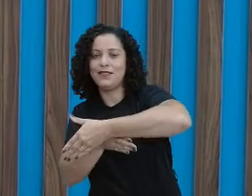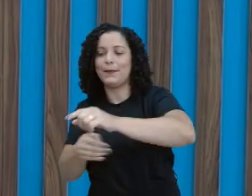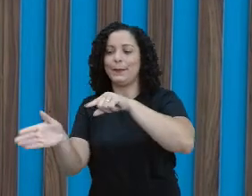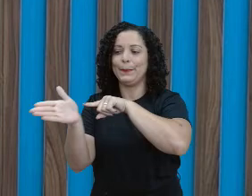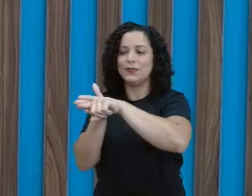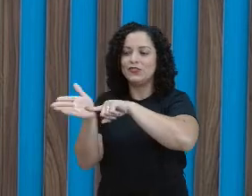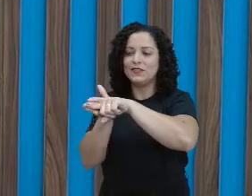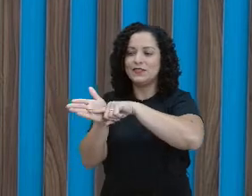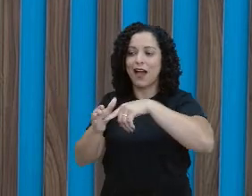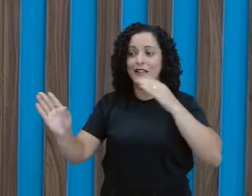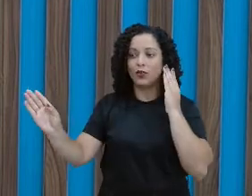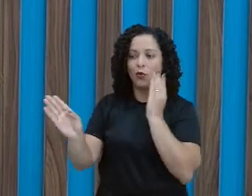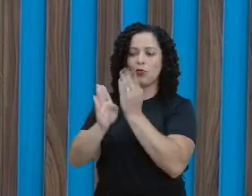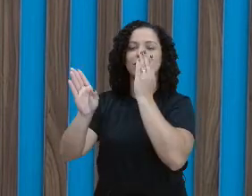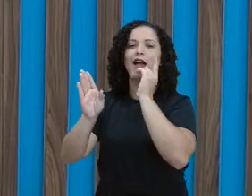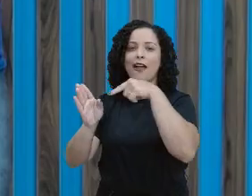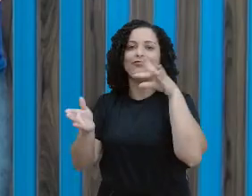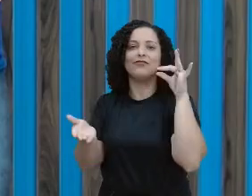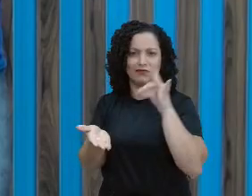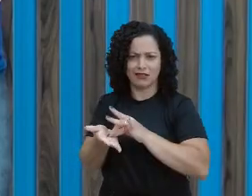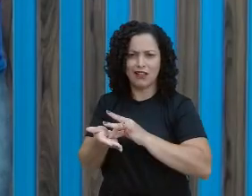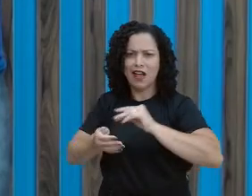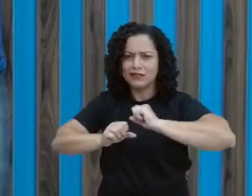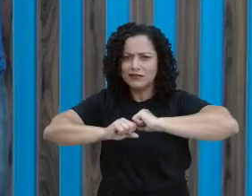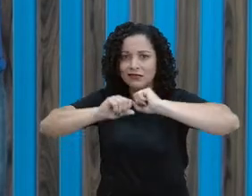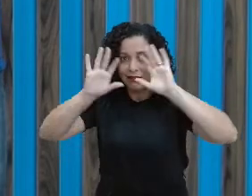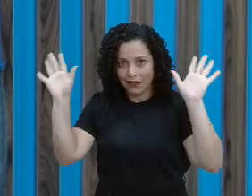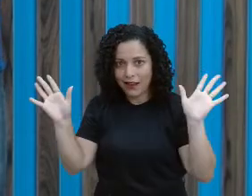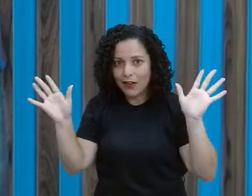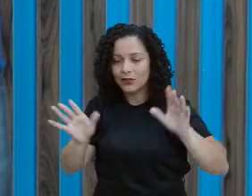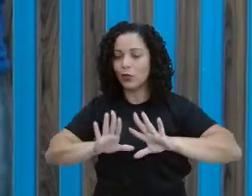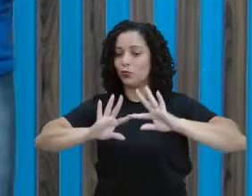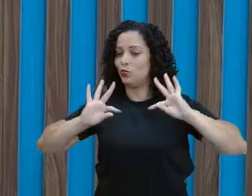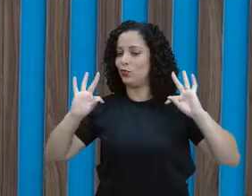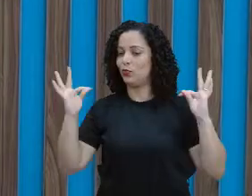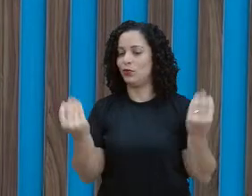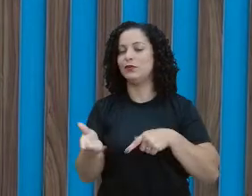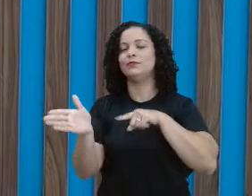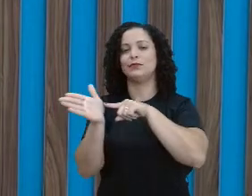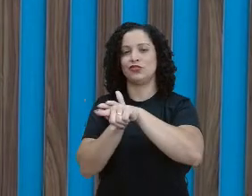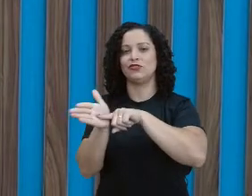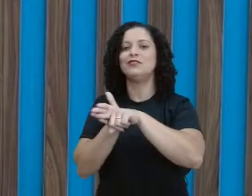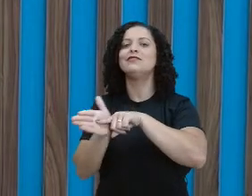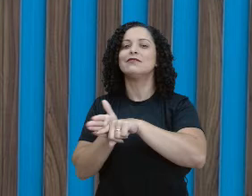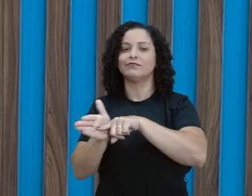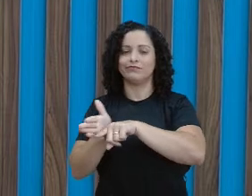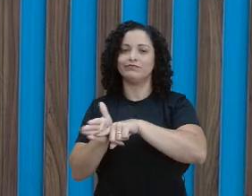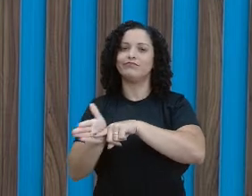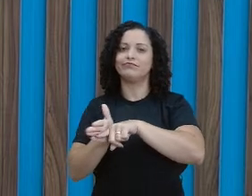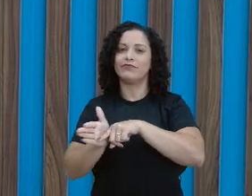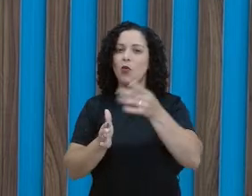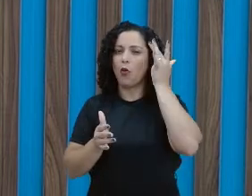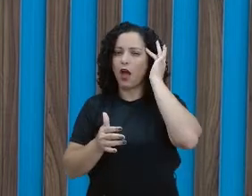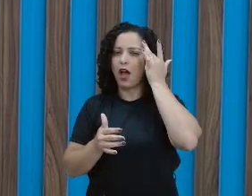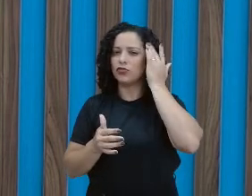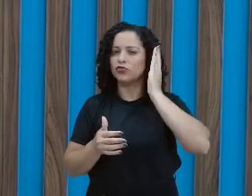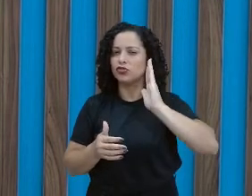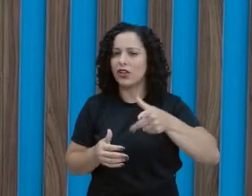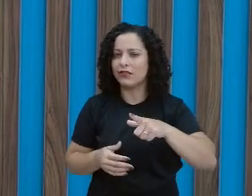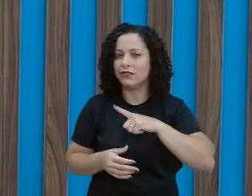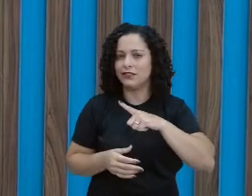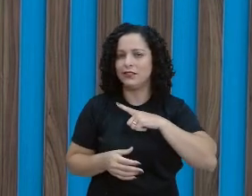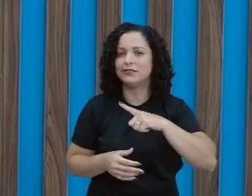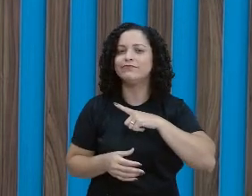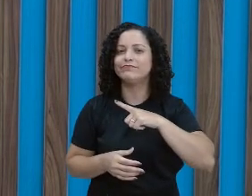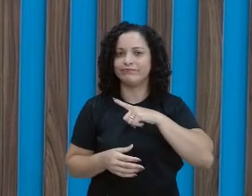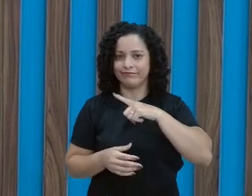se isso acontecia. Toda essa pesquisa dele, tudo que ele descobriu. Então, eu acho que ele já tinha alguma coisa. Quando a gente